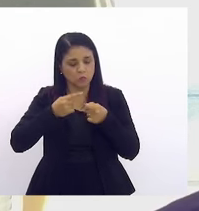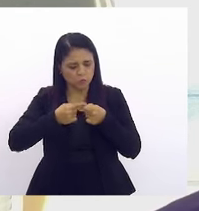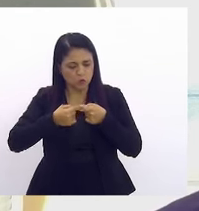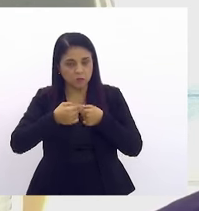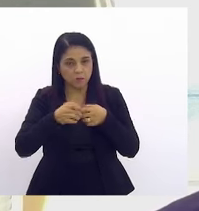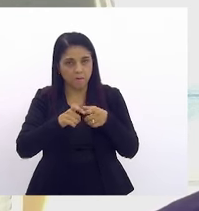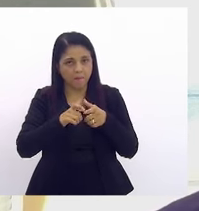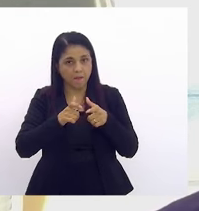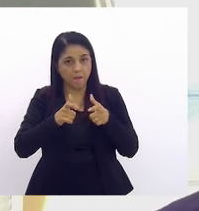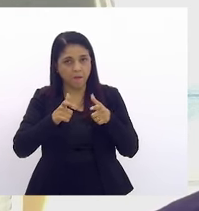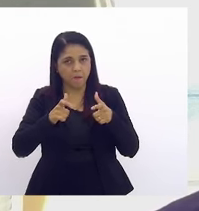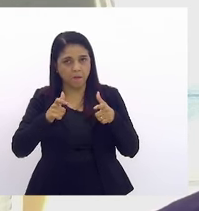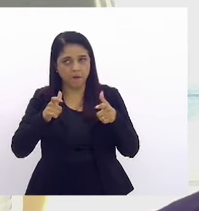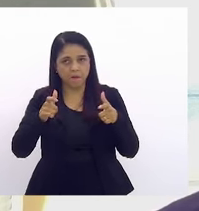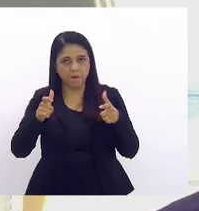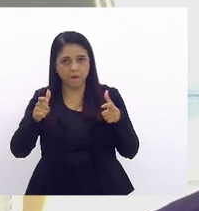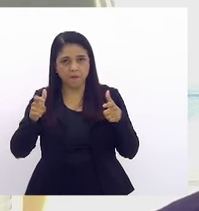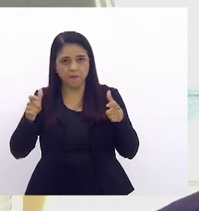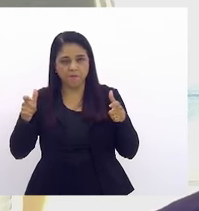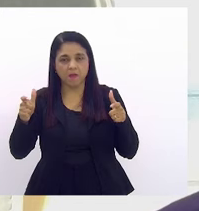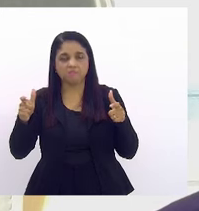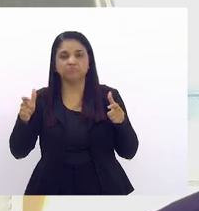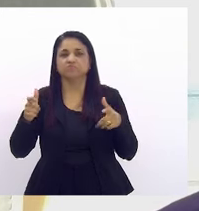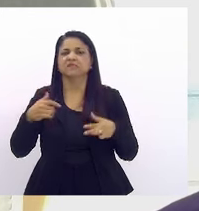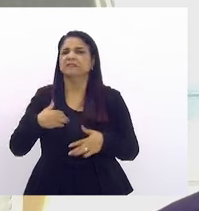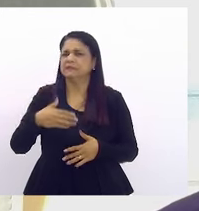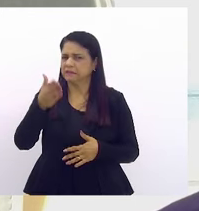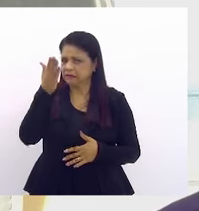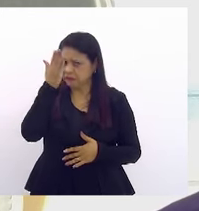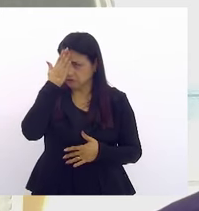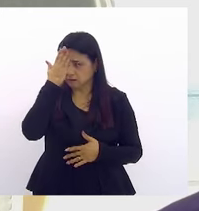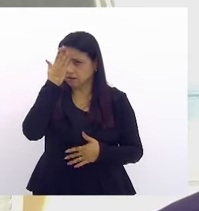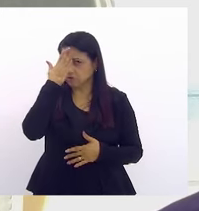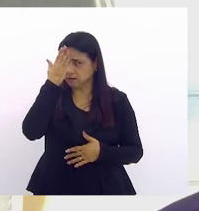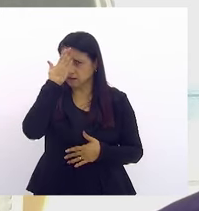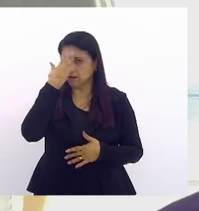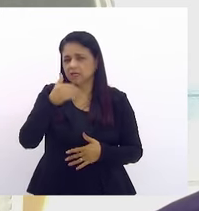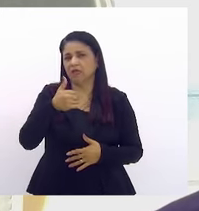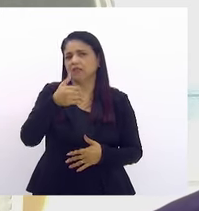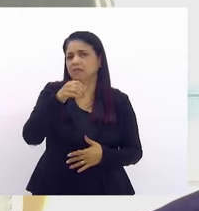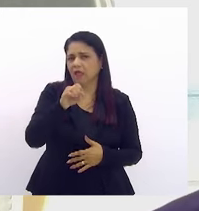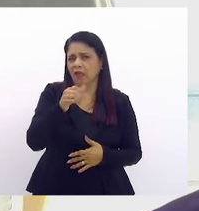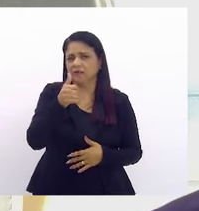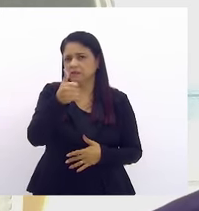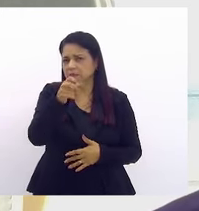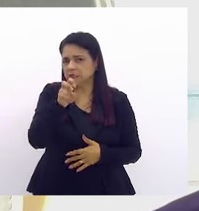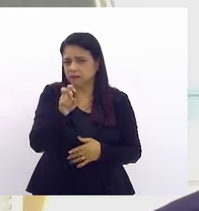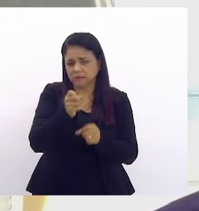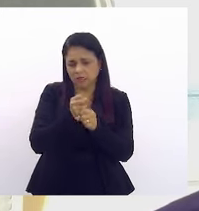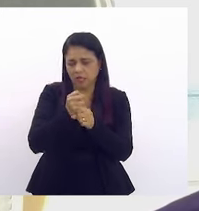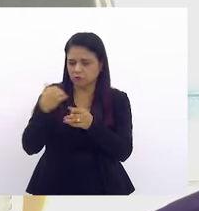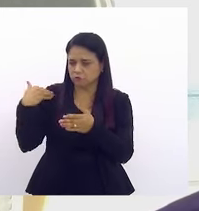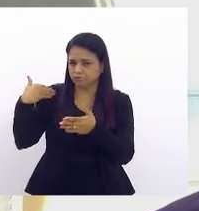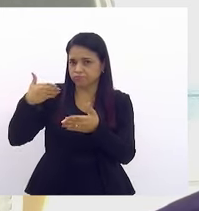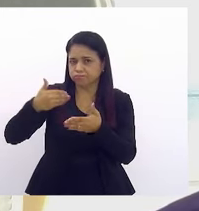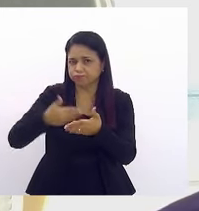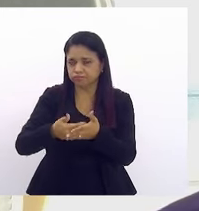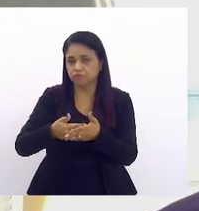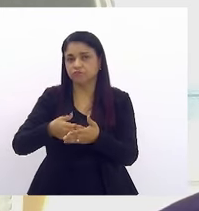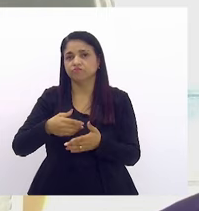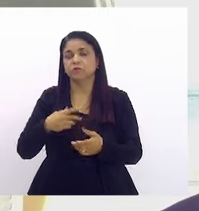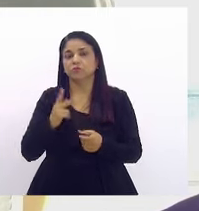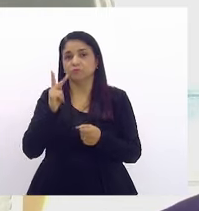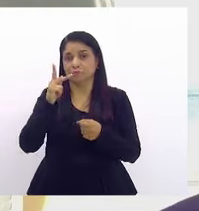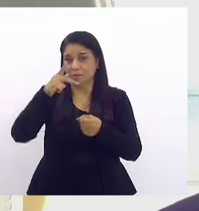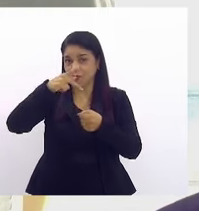grandemente. É sabido que, de 10, 15 anos para cá, com a questão do royalty do petróleo,